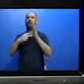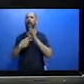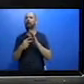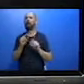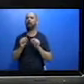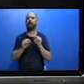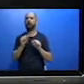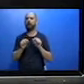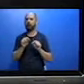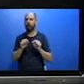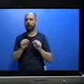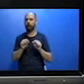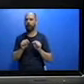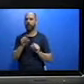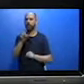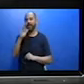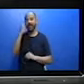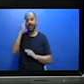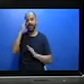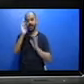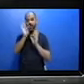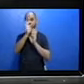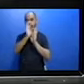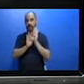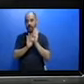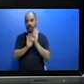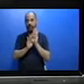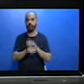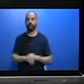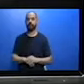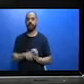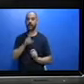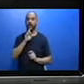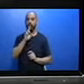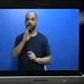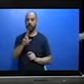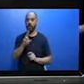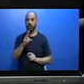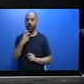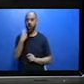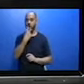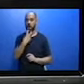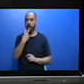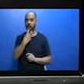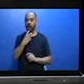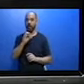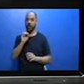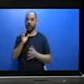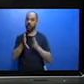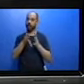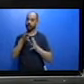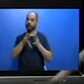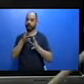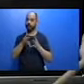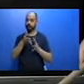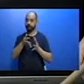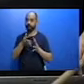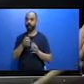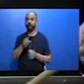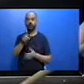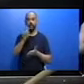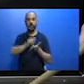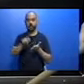vamos entender o texto responder oralmente não será necessário anotar